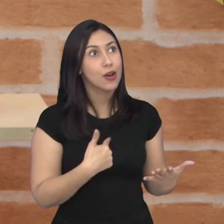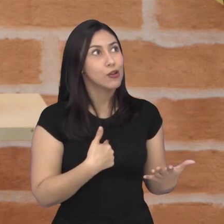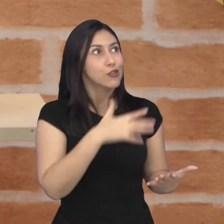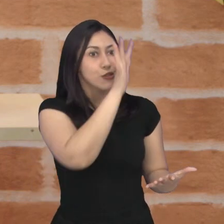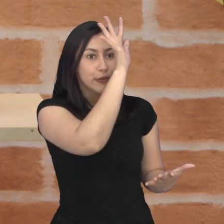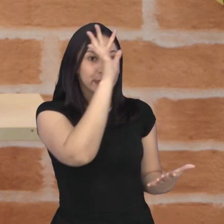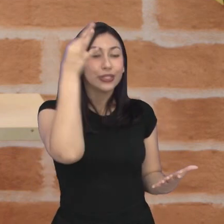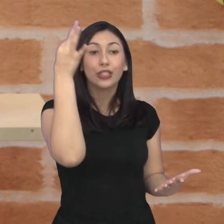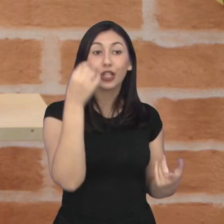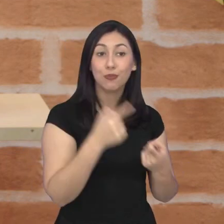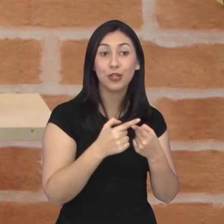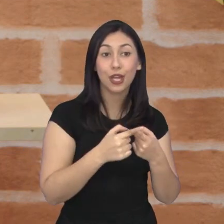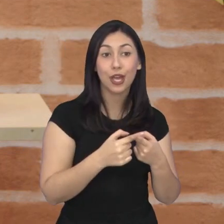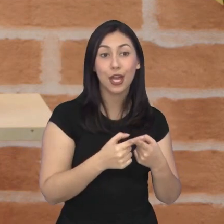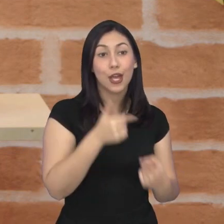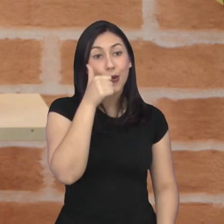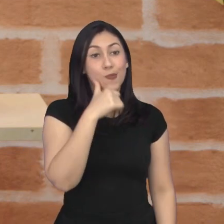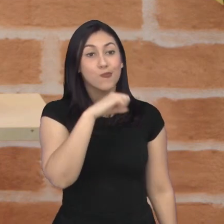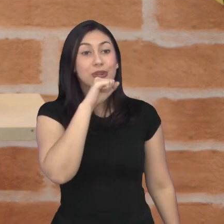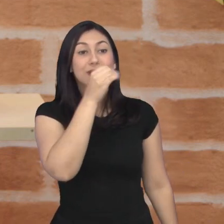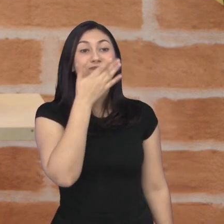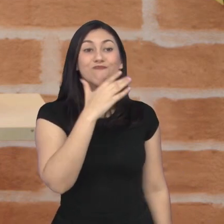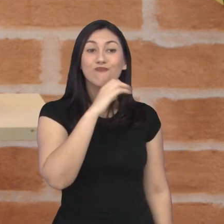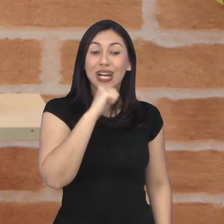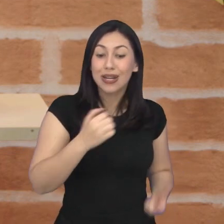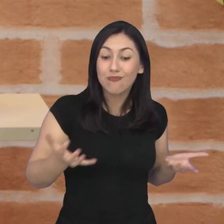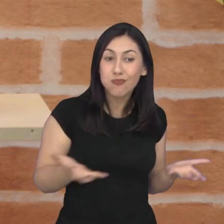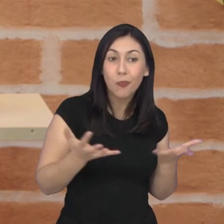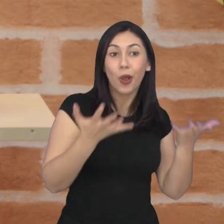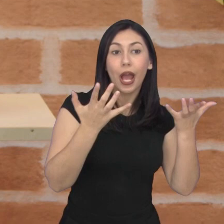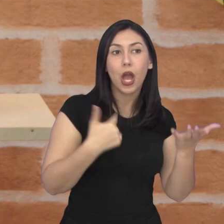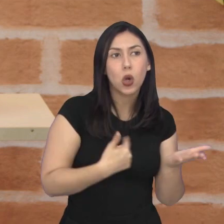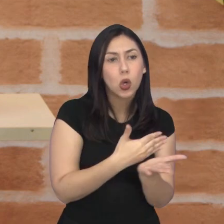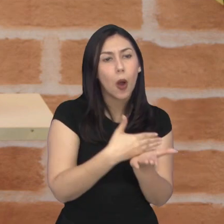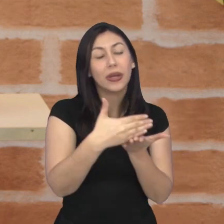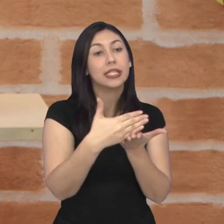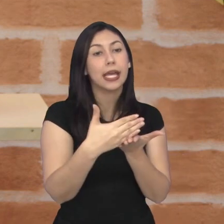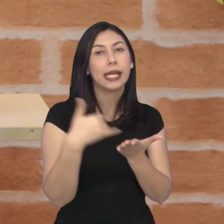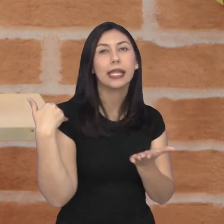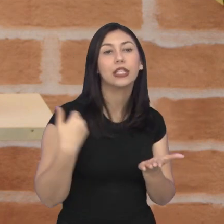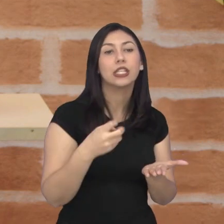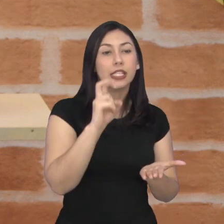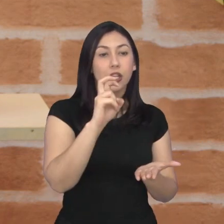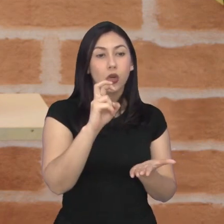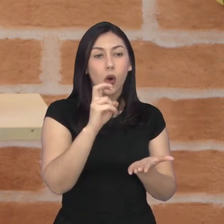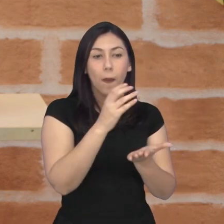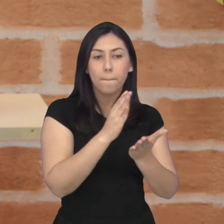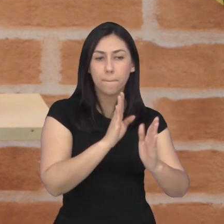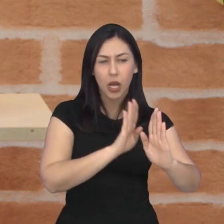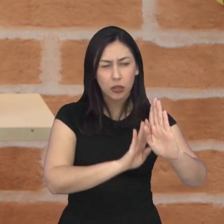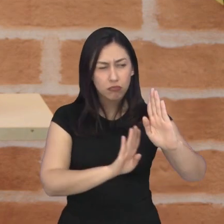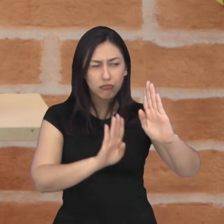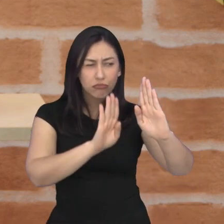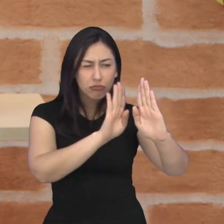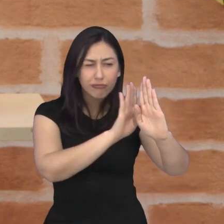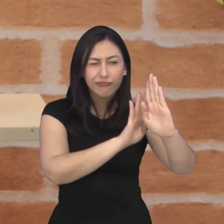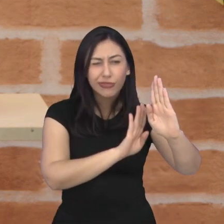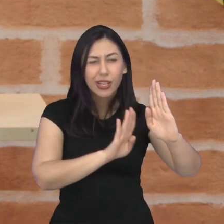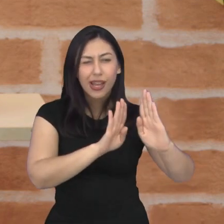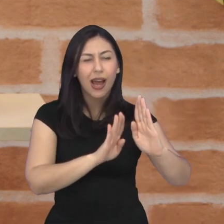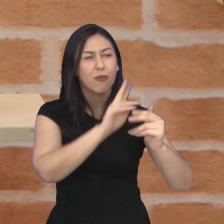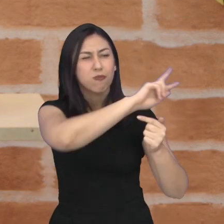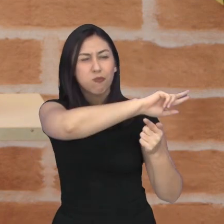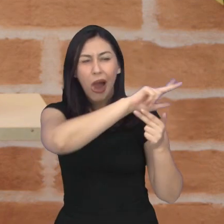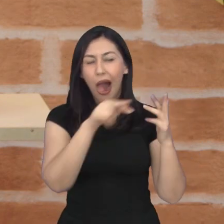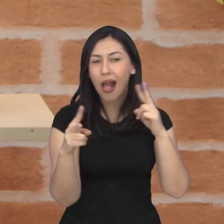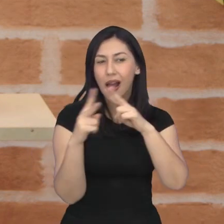sorte, né, de ter pais que incentivam. Eu comecei o esporte com 5 anos, praticando Kung Fu, passei por várias artes marciais, cheguei